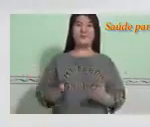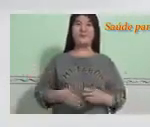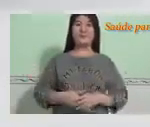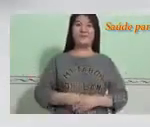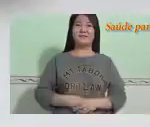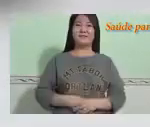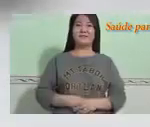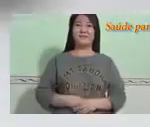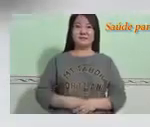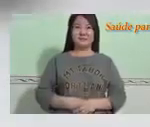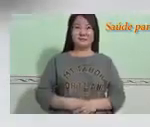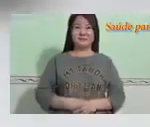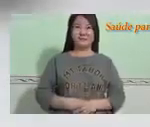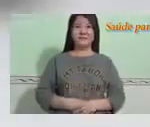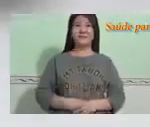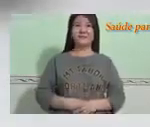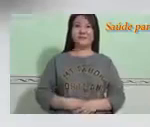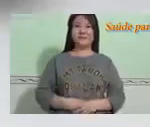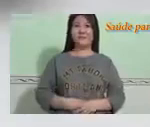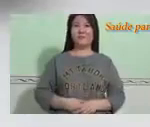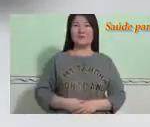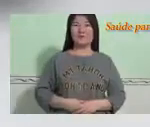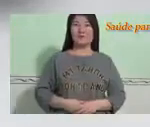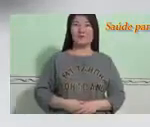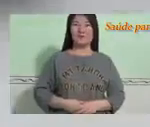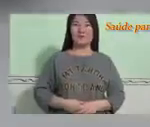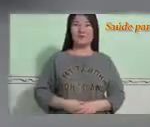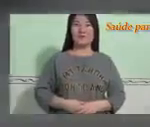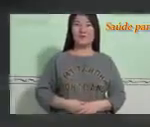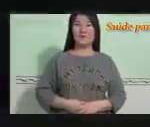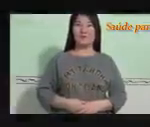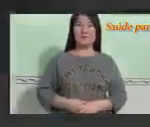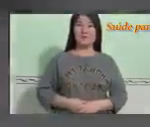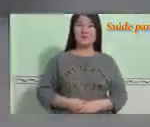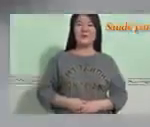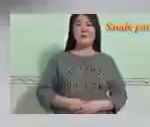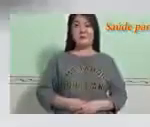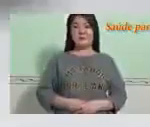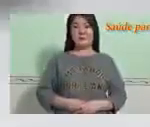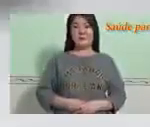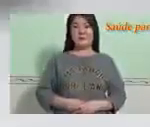Quando ferver, desligar o fogo e tampar a panela. Deixar esfriar com a tampa,